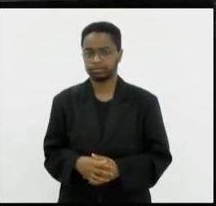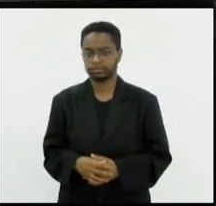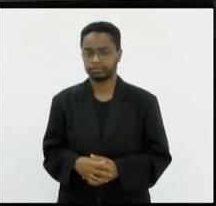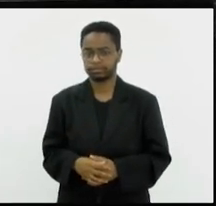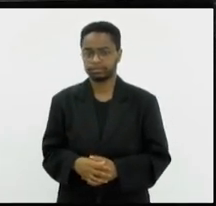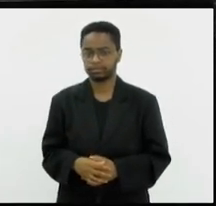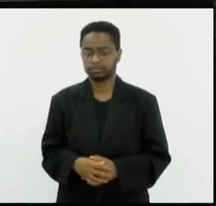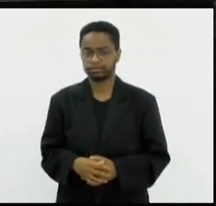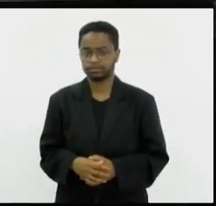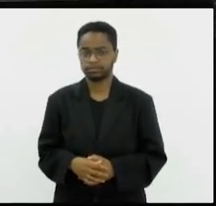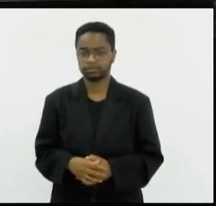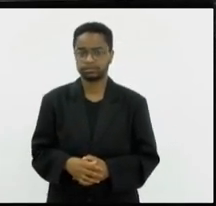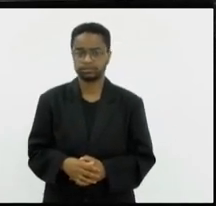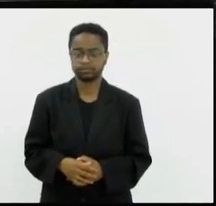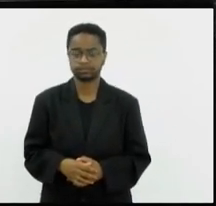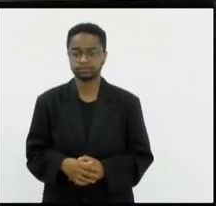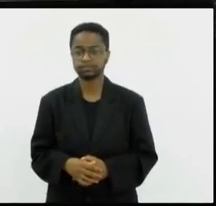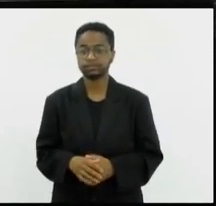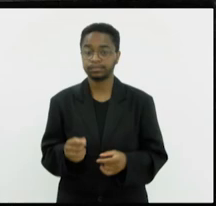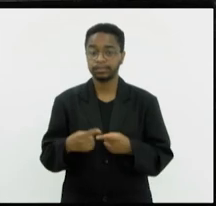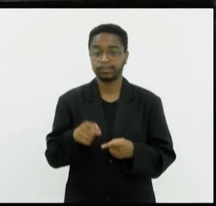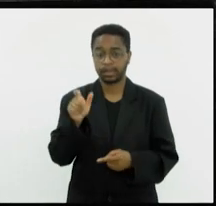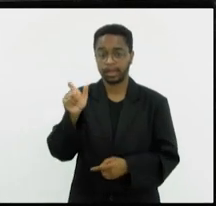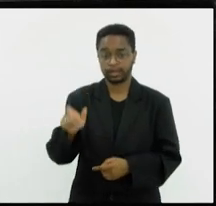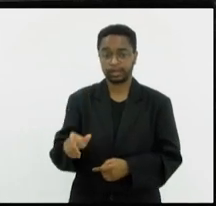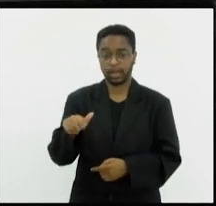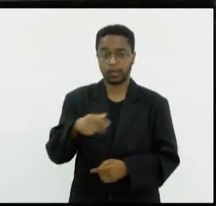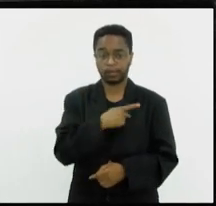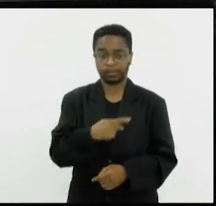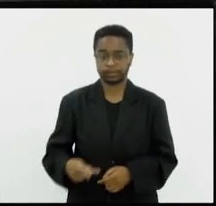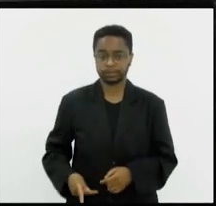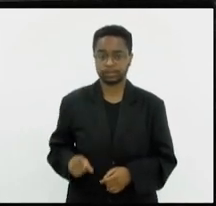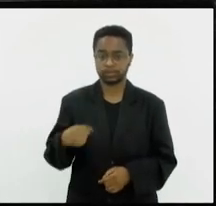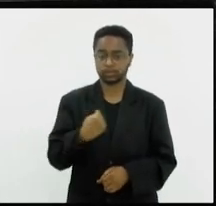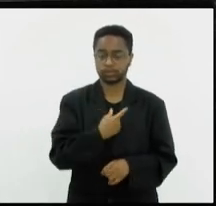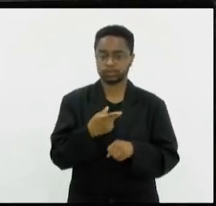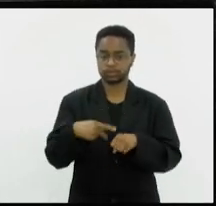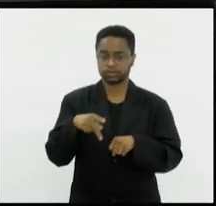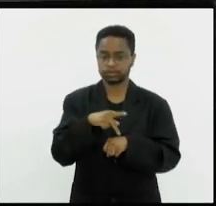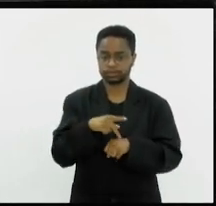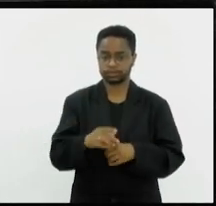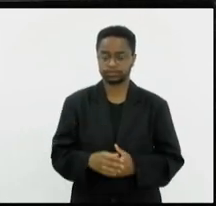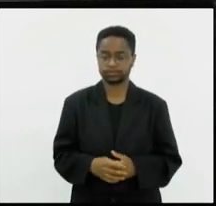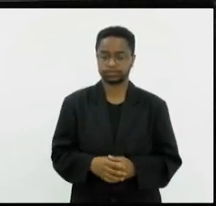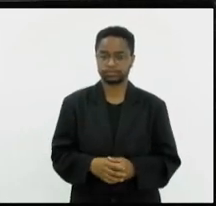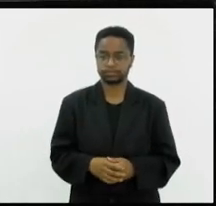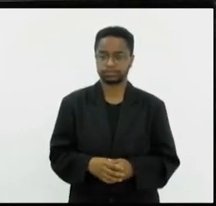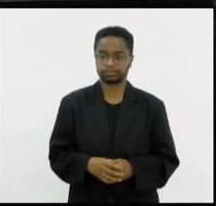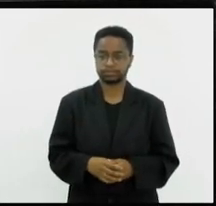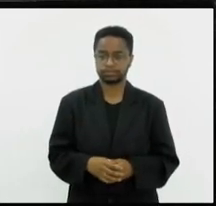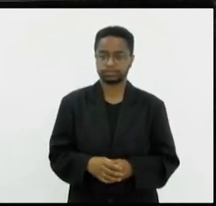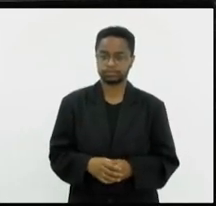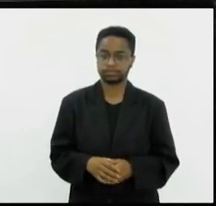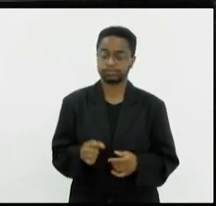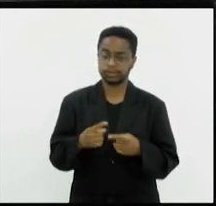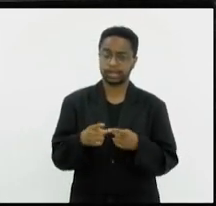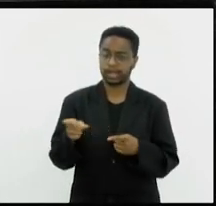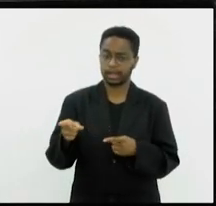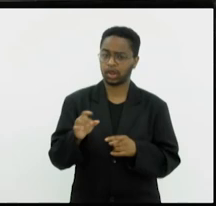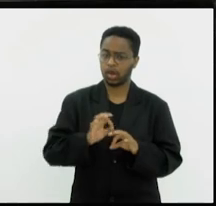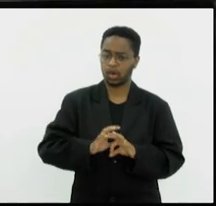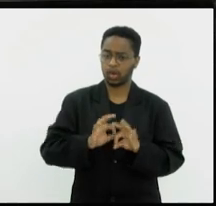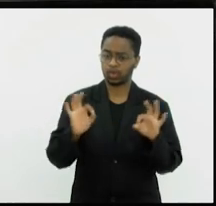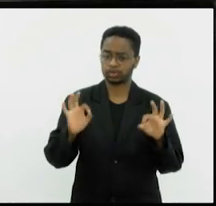dizia Esse é o presidente do nosso país que é um craque em gastar